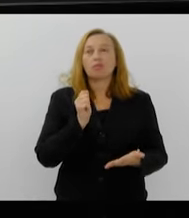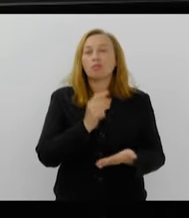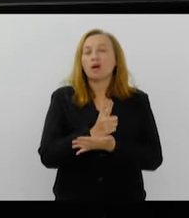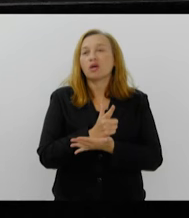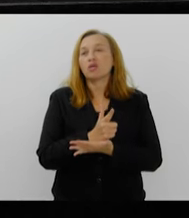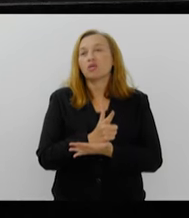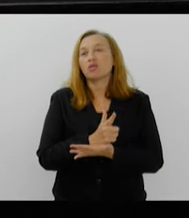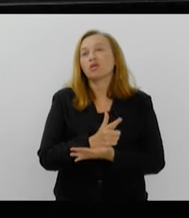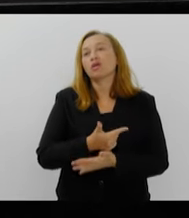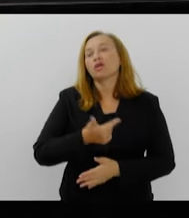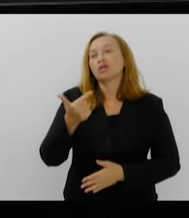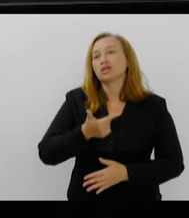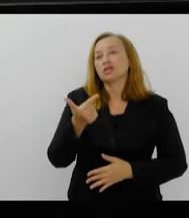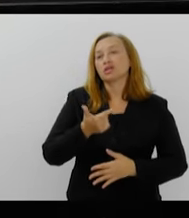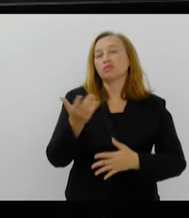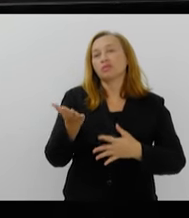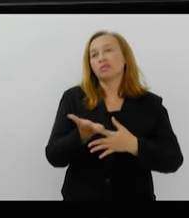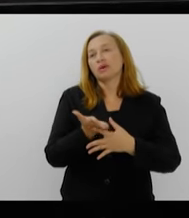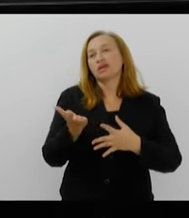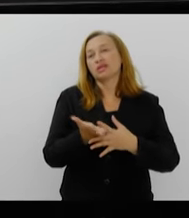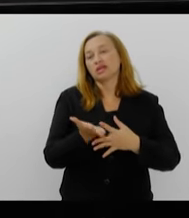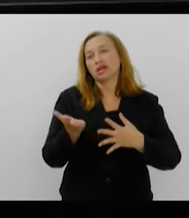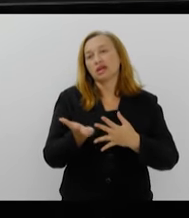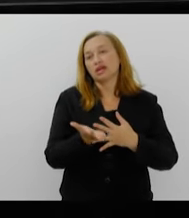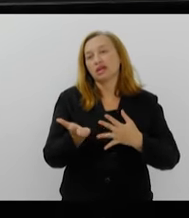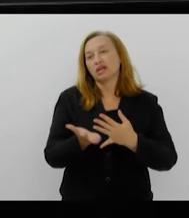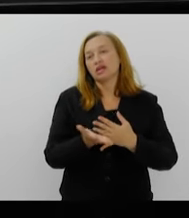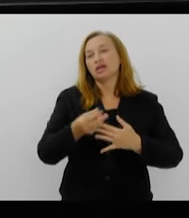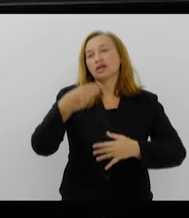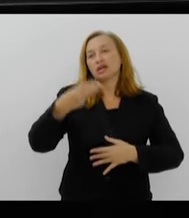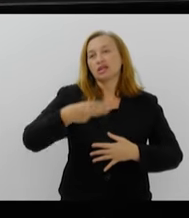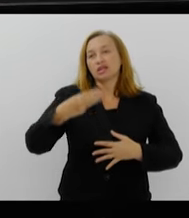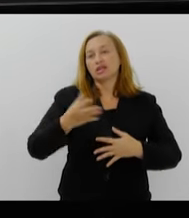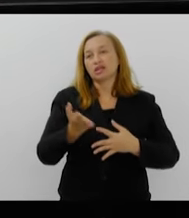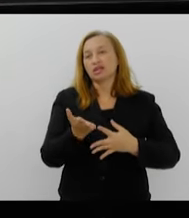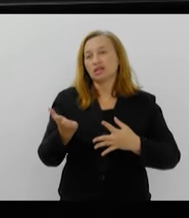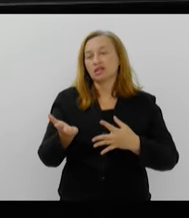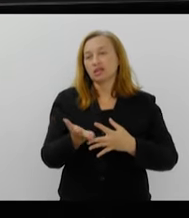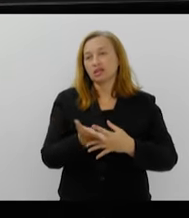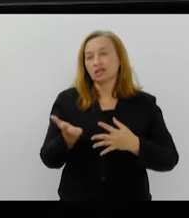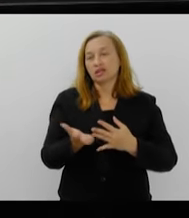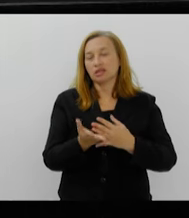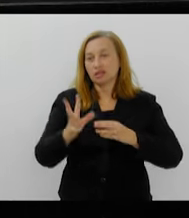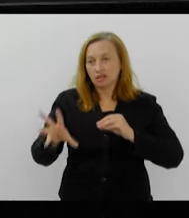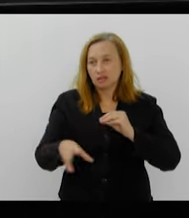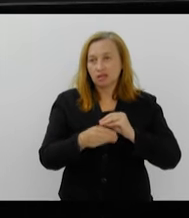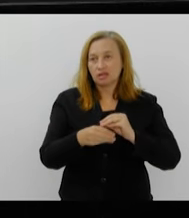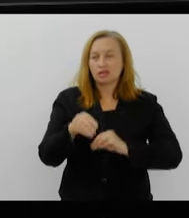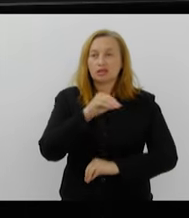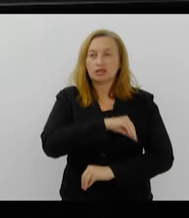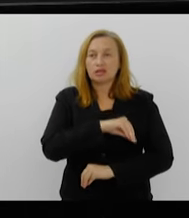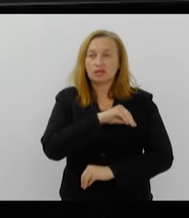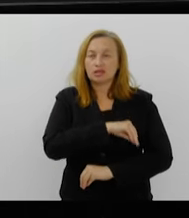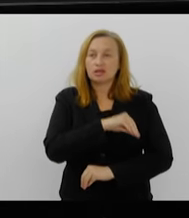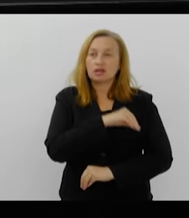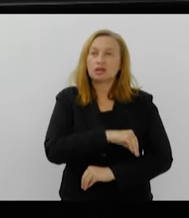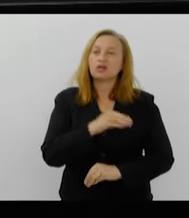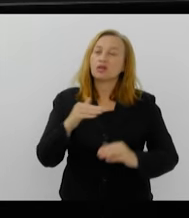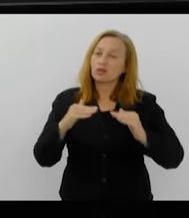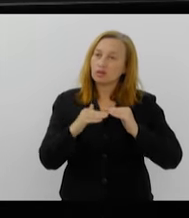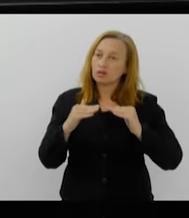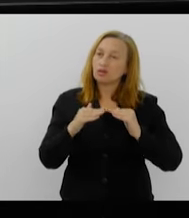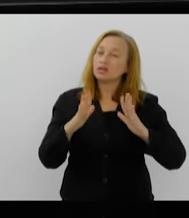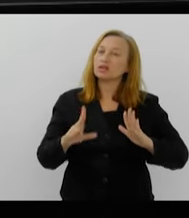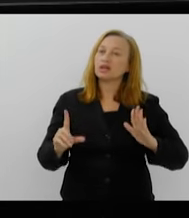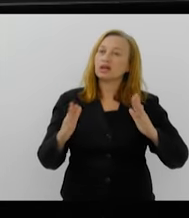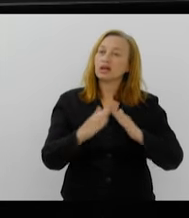a segunda e a terceira parcela da recomposição salarial, acordada com essa casa de lei,